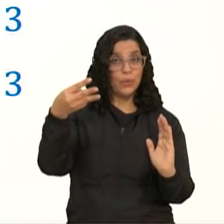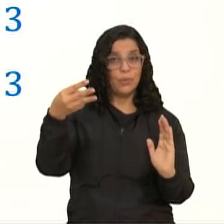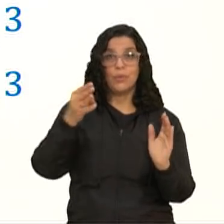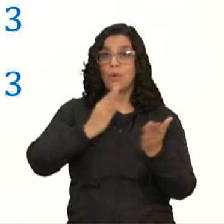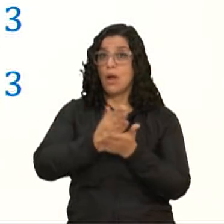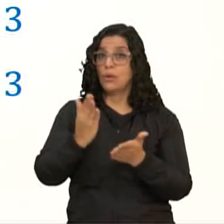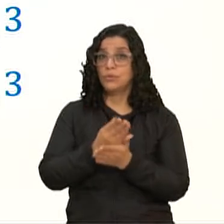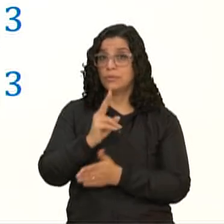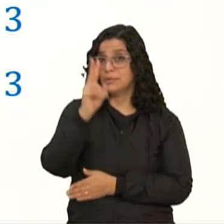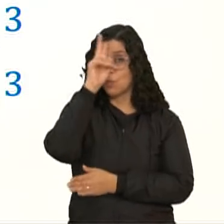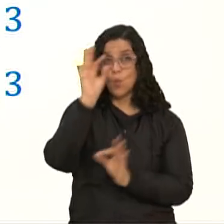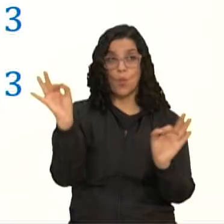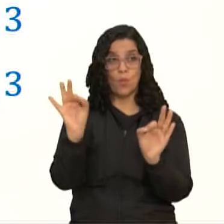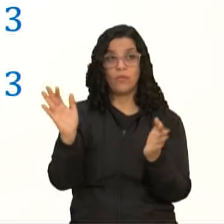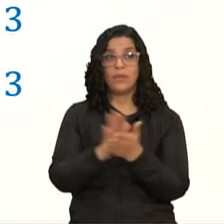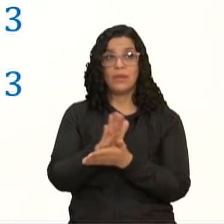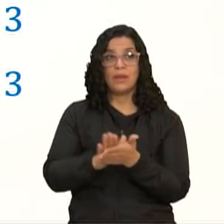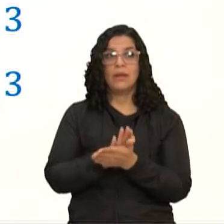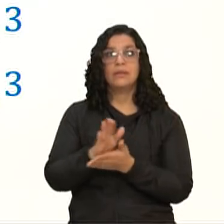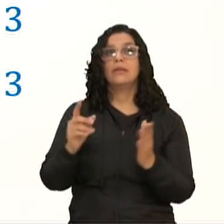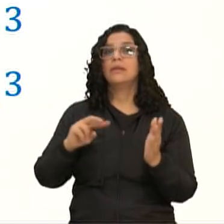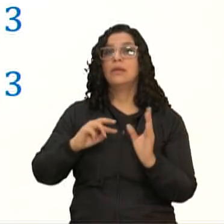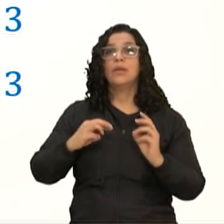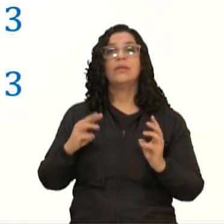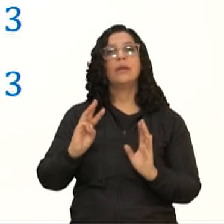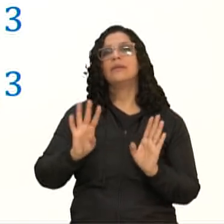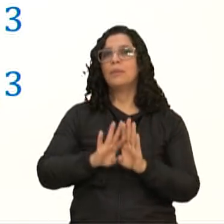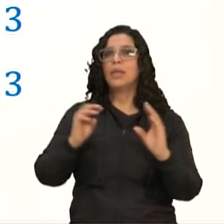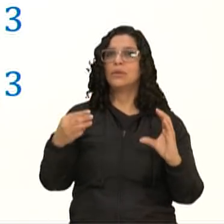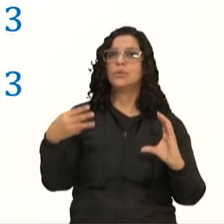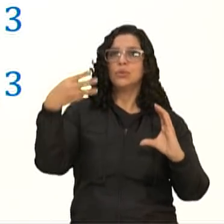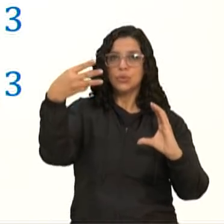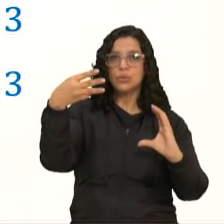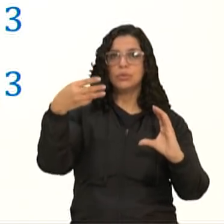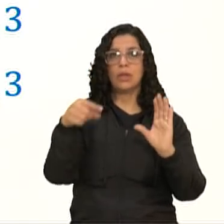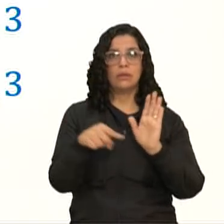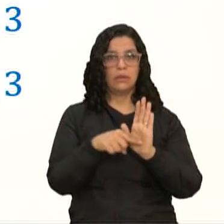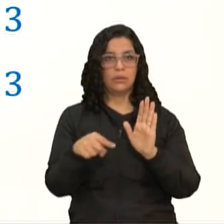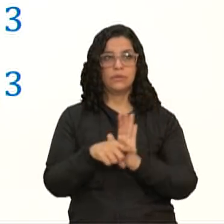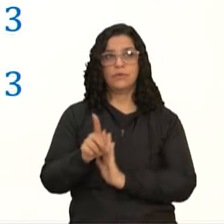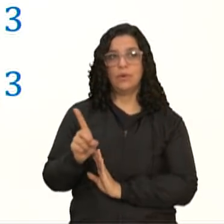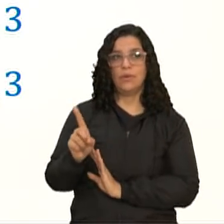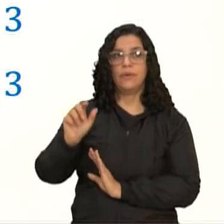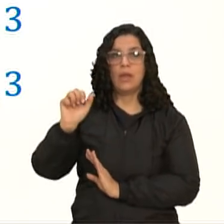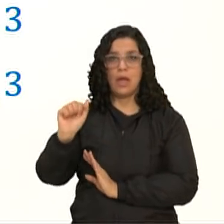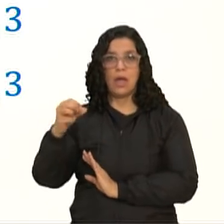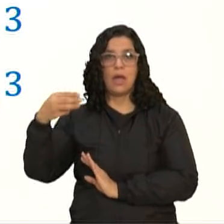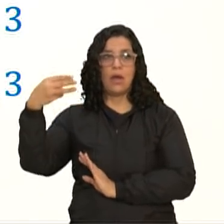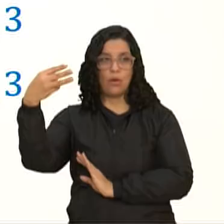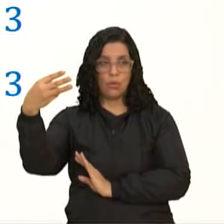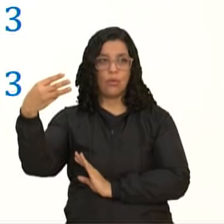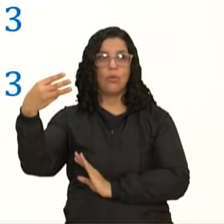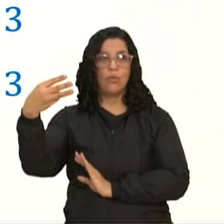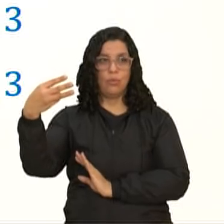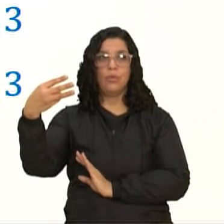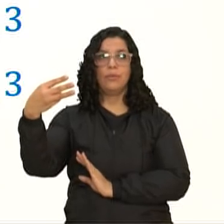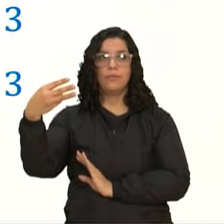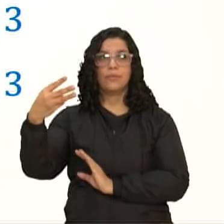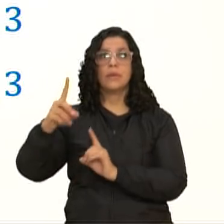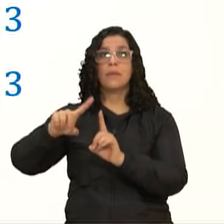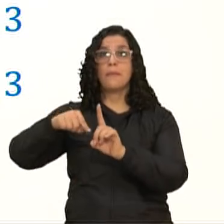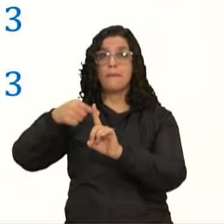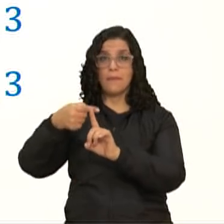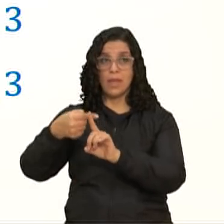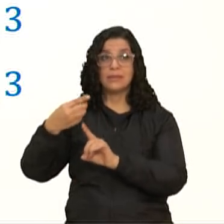lembra desse, que é o cubo da soma e o cubo da diferença. O cubo da soma é o primeiro termo